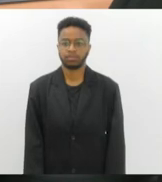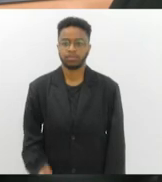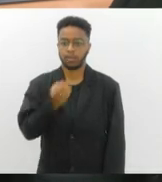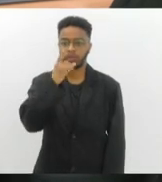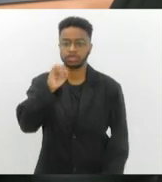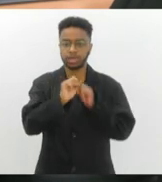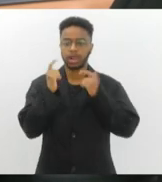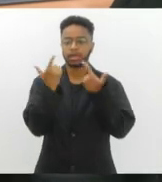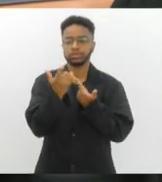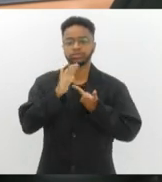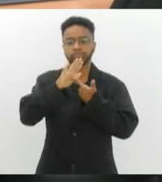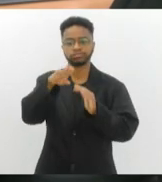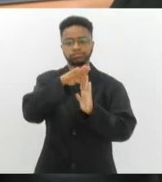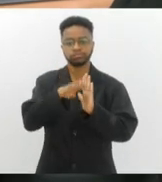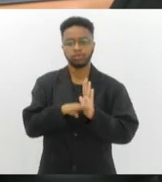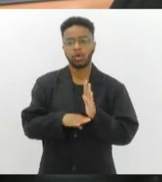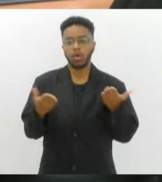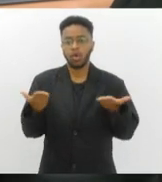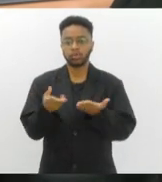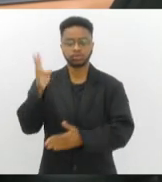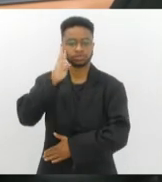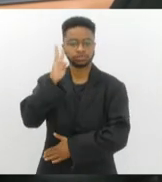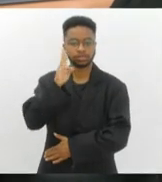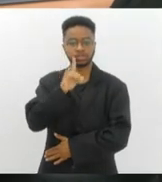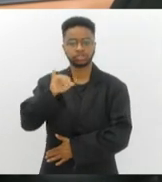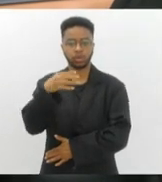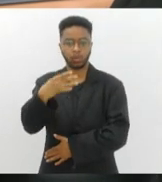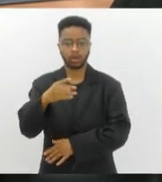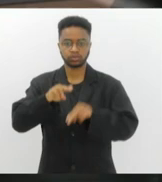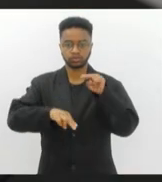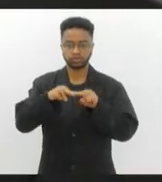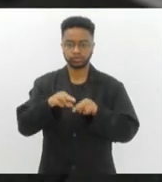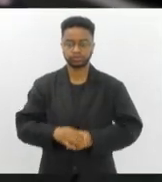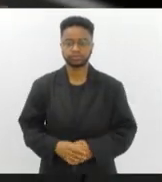O Bom Dia Alerj traz os seguintes destaques nesta terça-feira, 4 de junho.